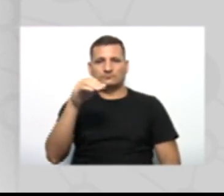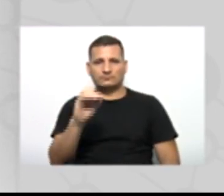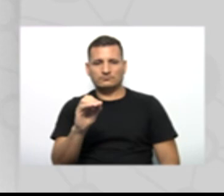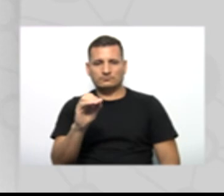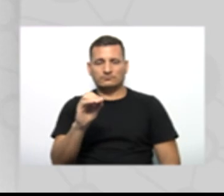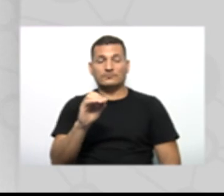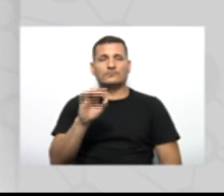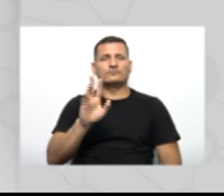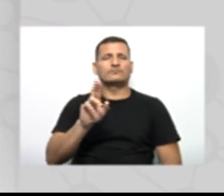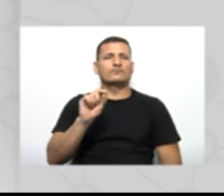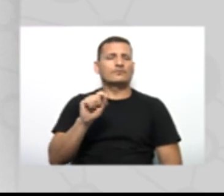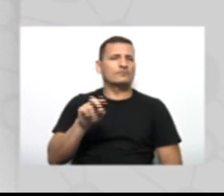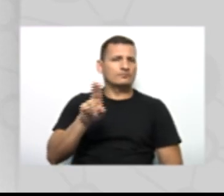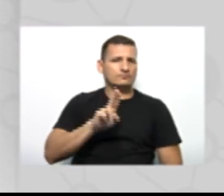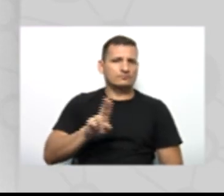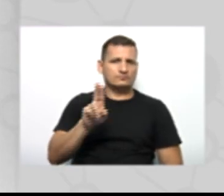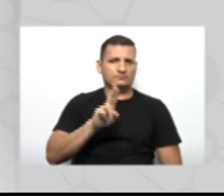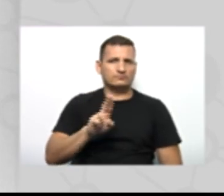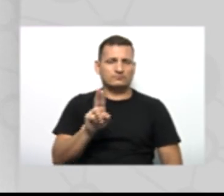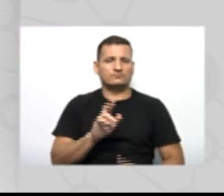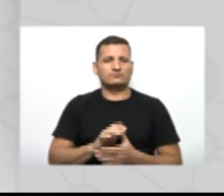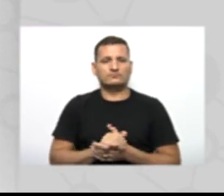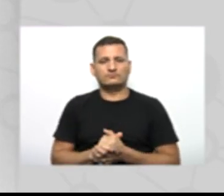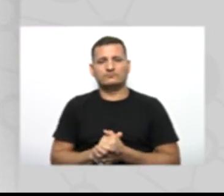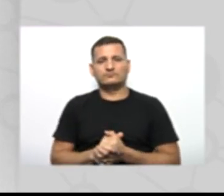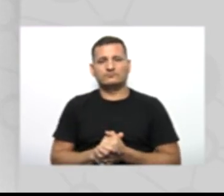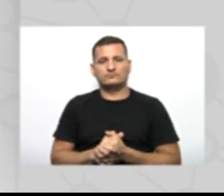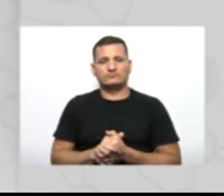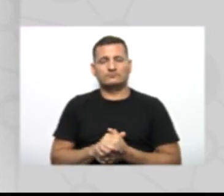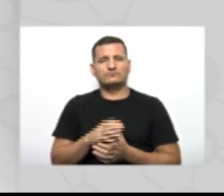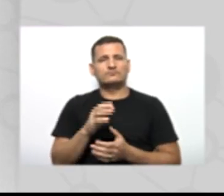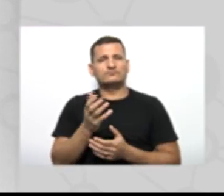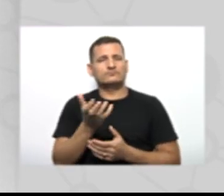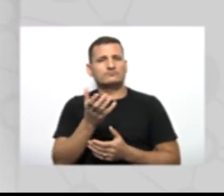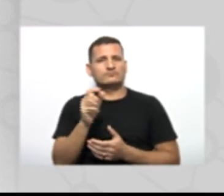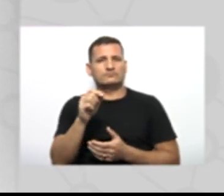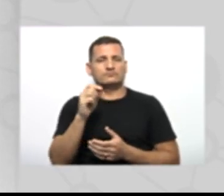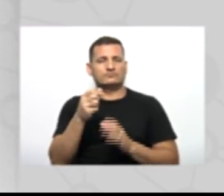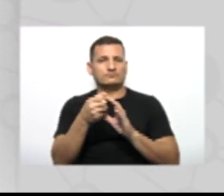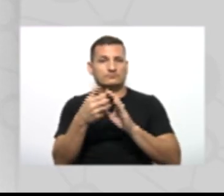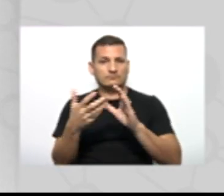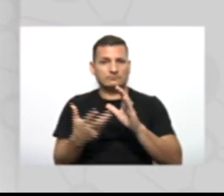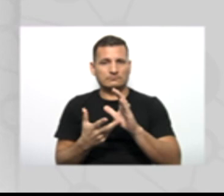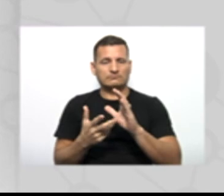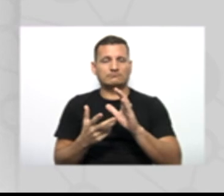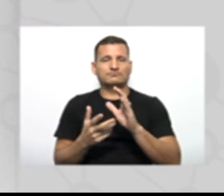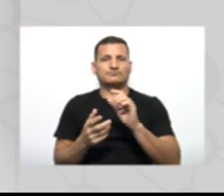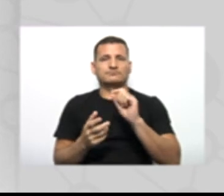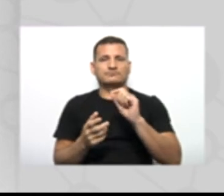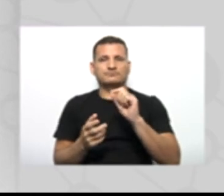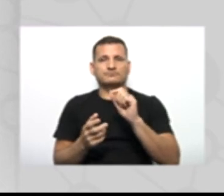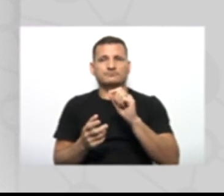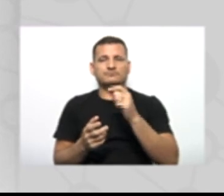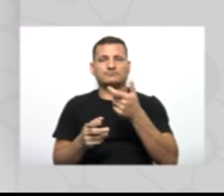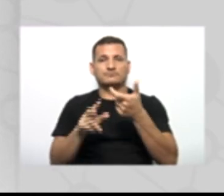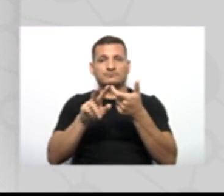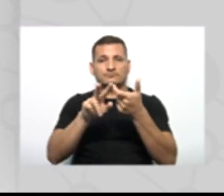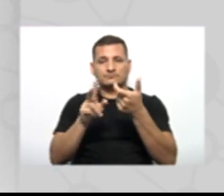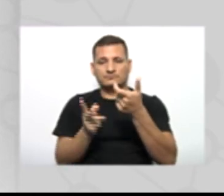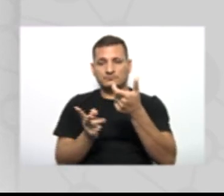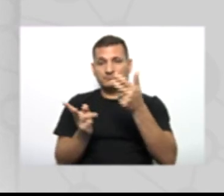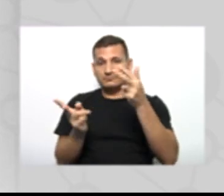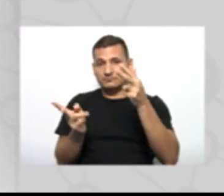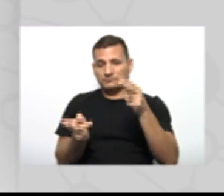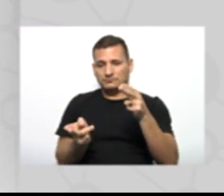Polimorfismo nós utilizamos quando nós queremos tratar 2 atributos iguais, de classes diferentes,